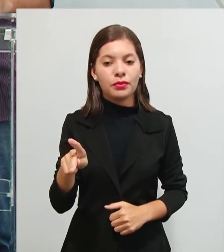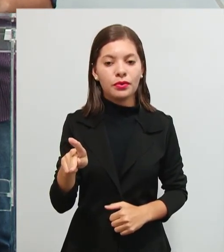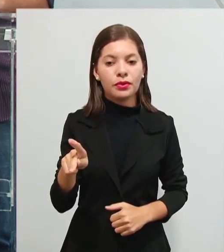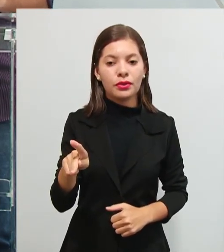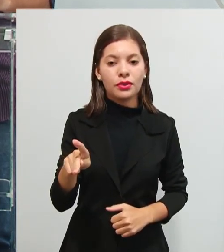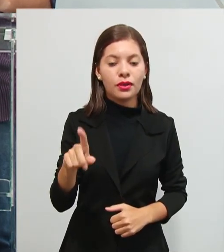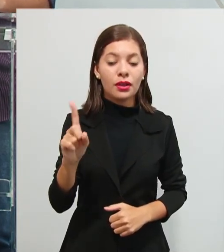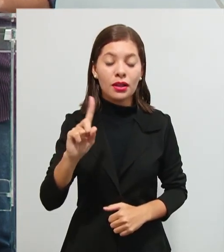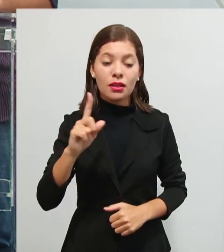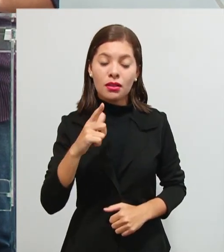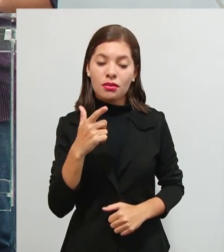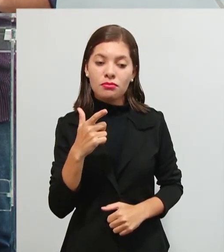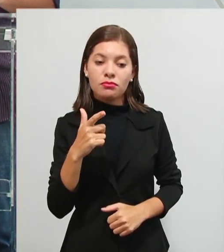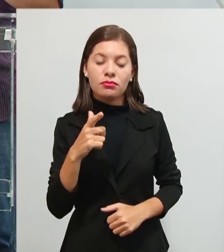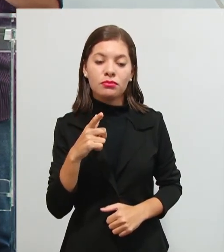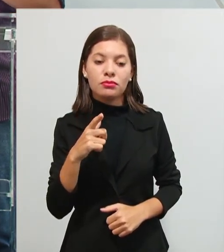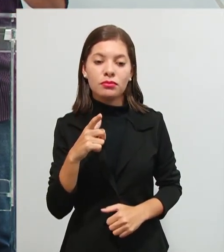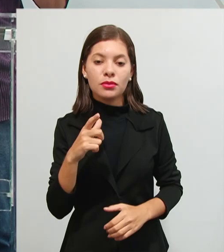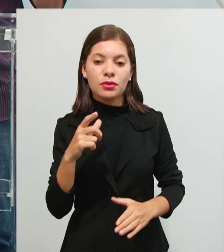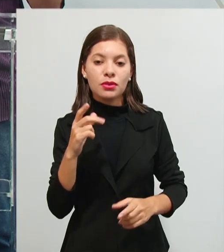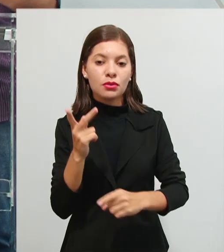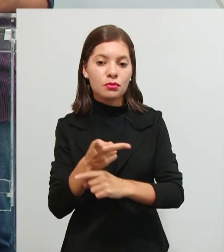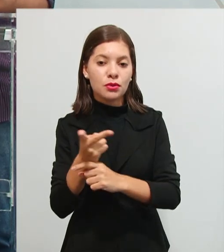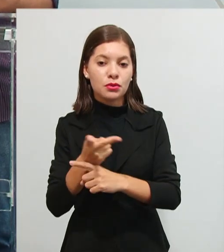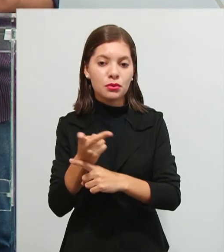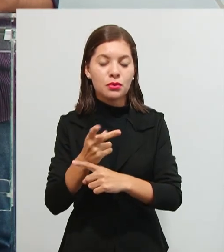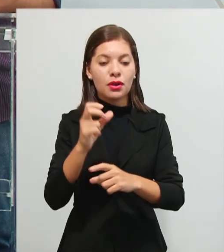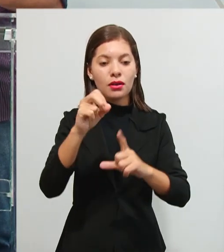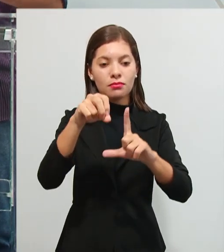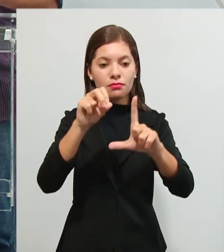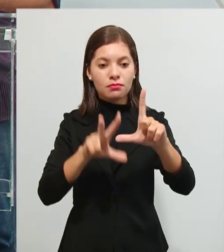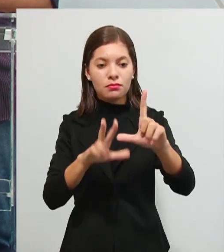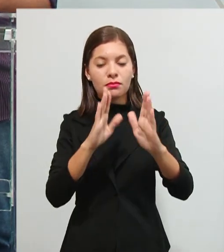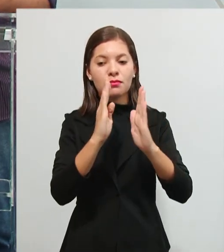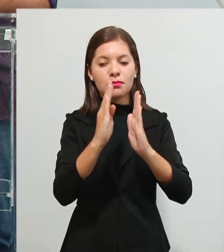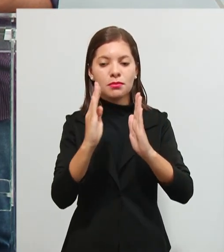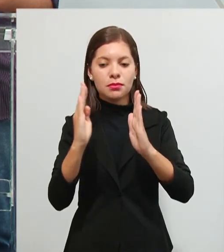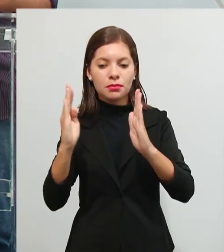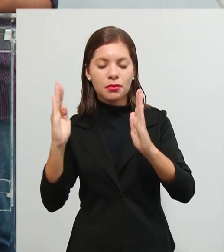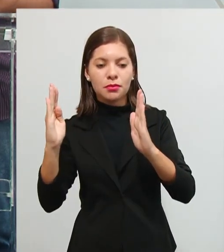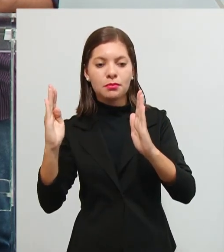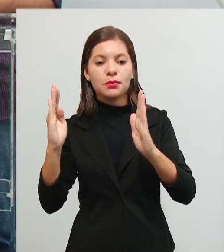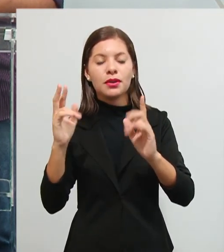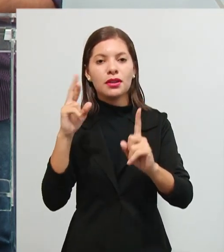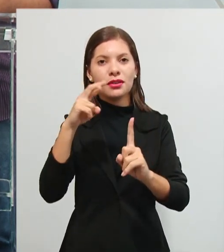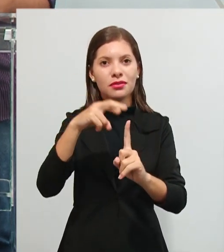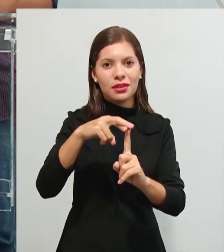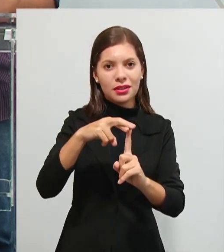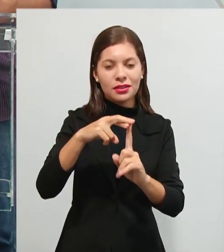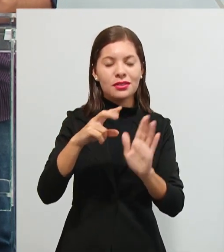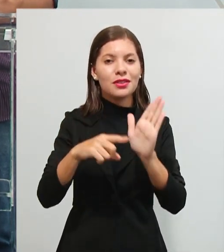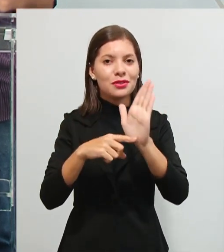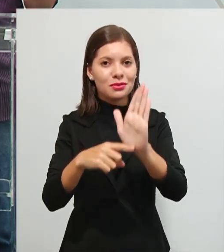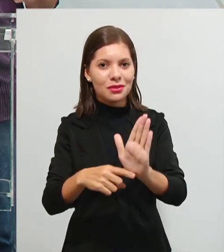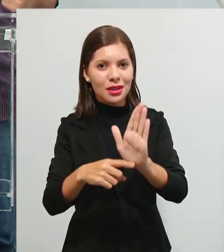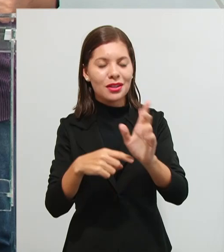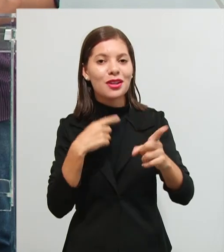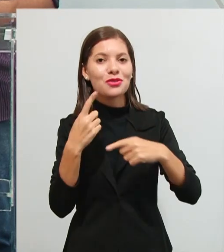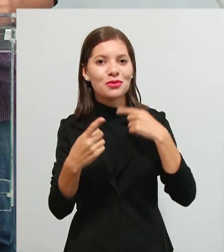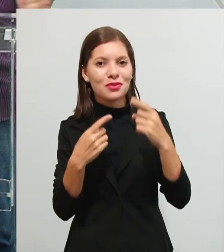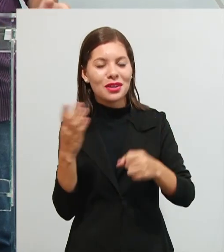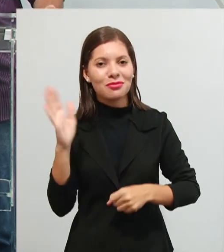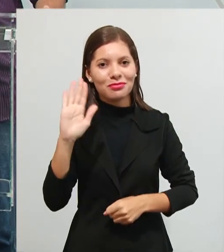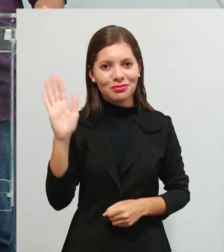de consultar lá a biblioteca virtual, porque lá tem mais referências que podem colaborar com a dúvida de vocês, ok?